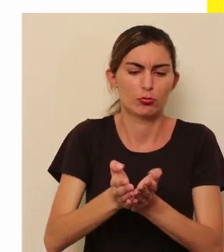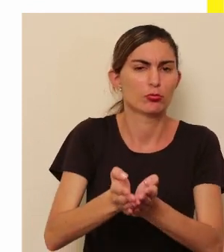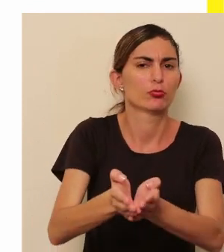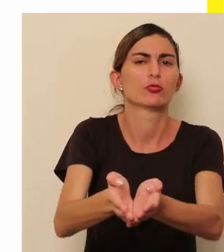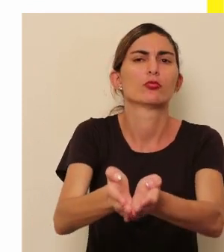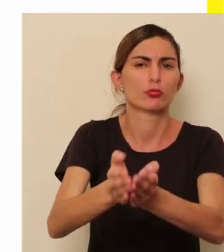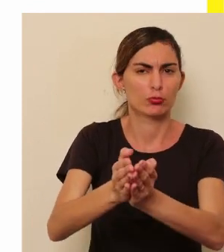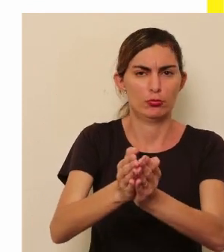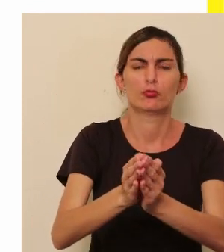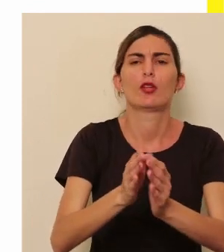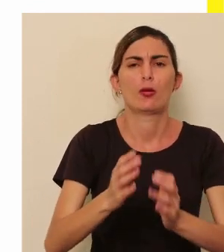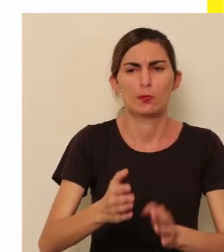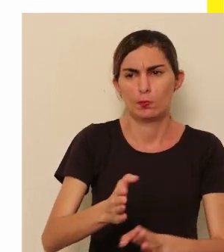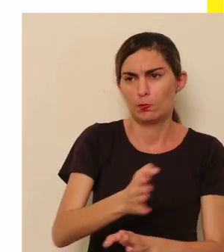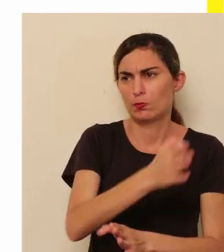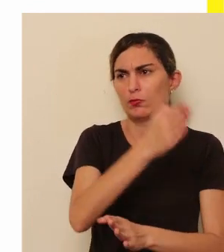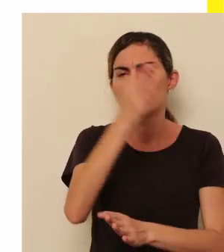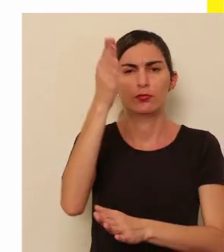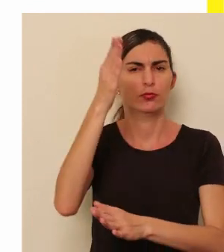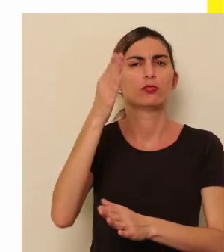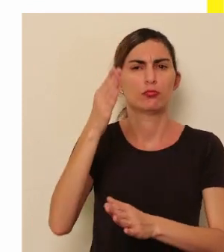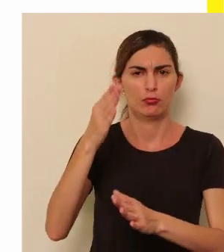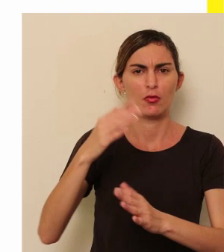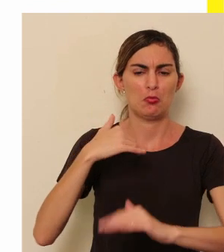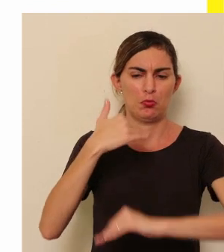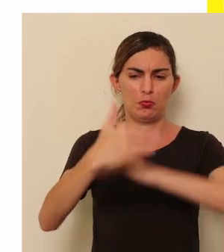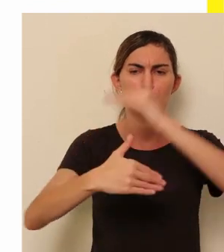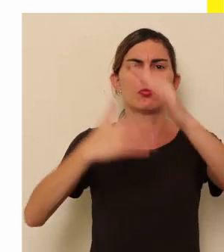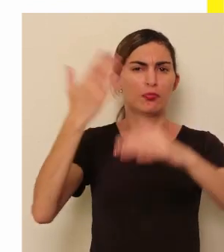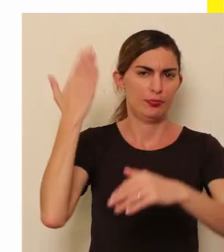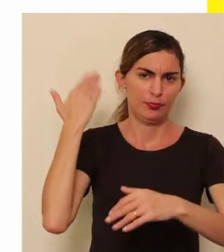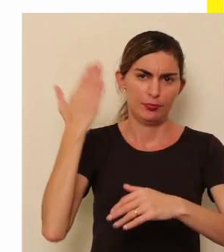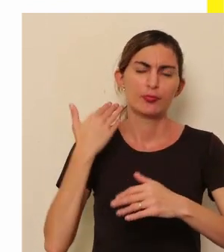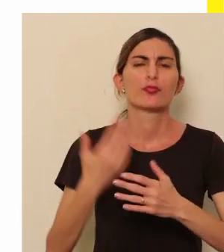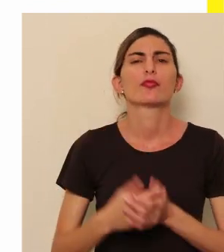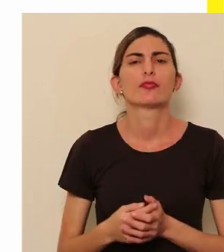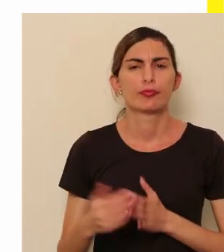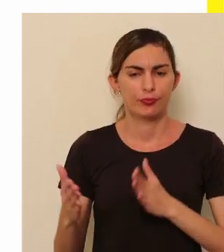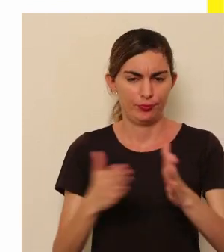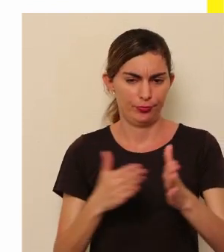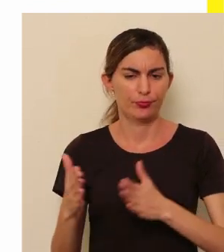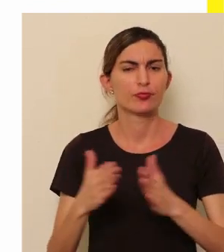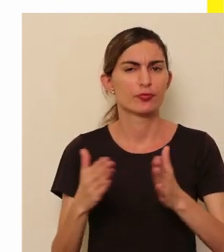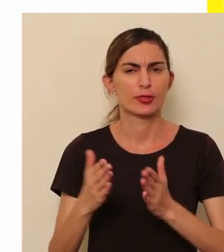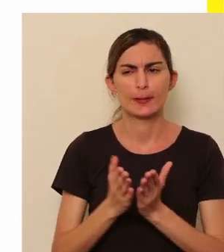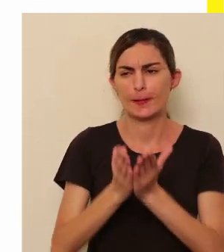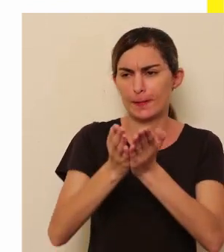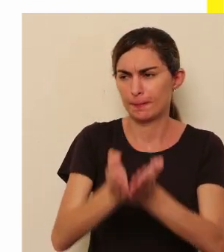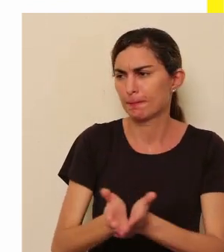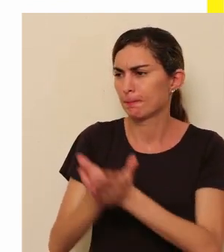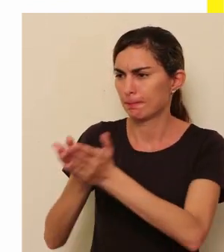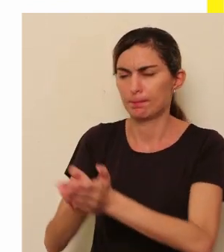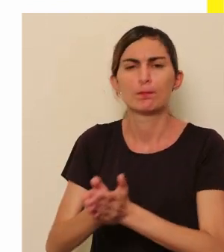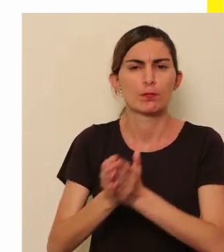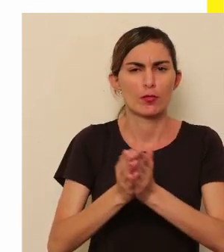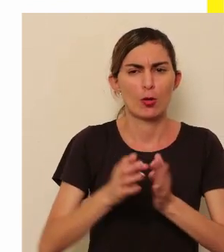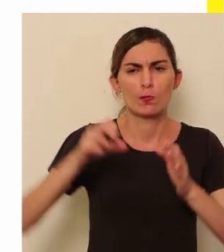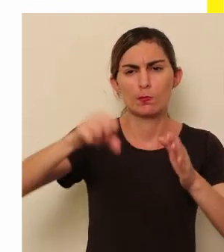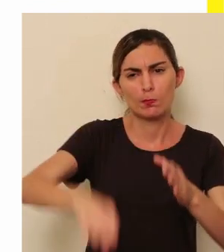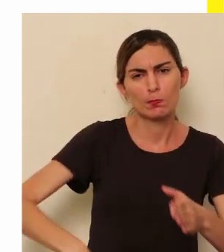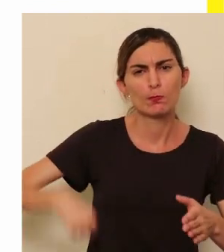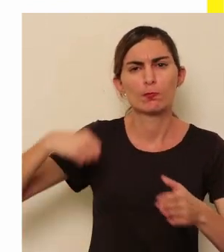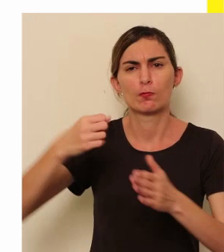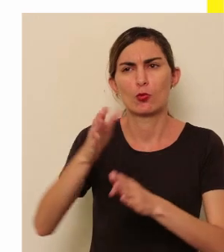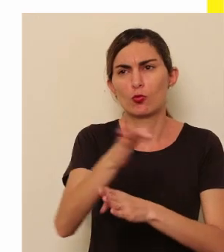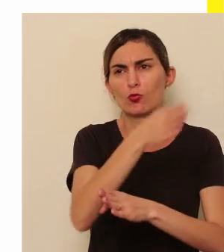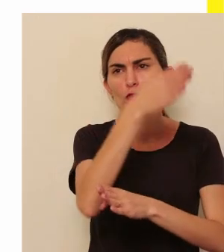transporte naval, aí, ele era o recurso mais avançado de transporte que se tinha na época, e as grandes navegações contavam com